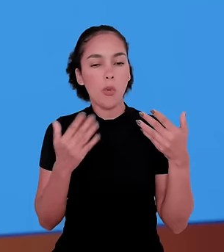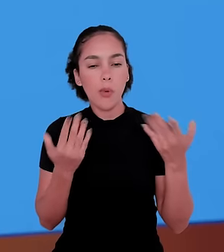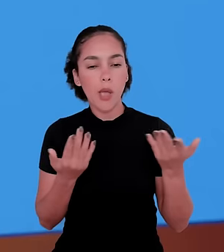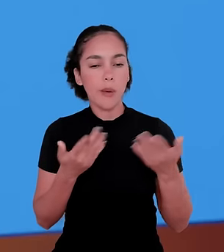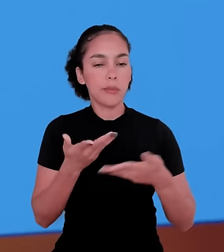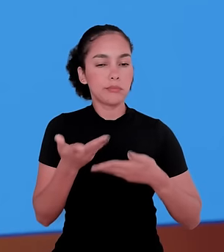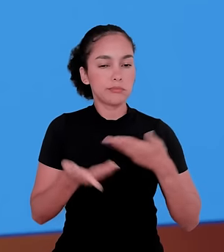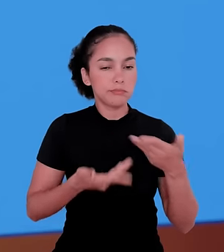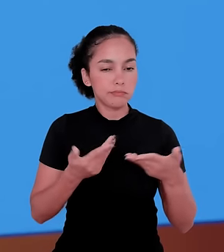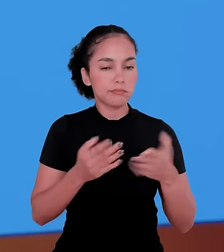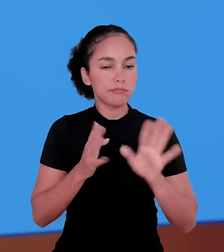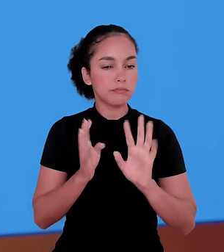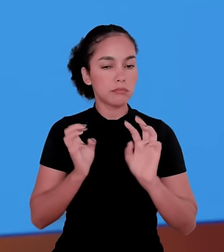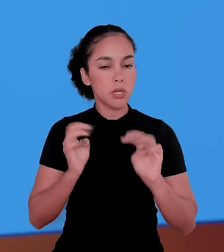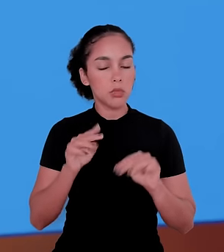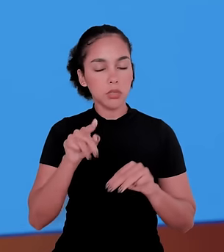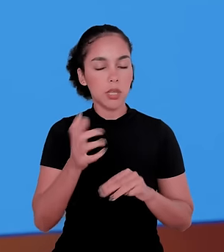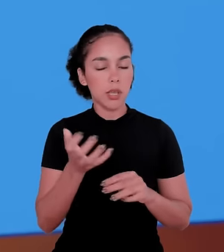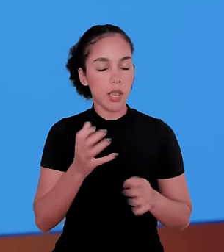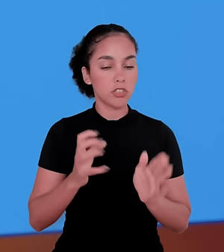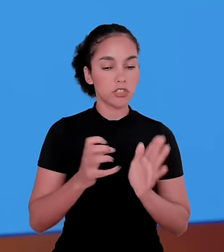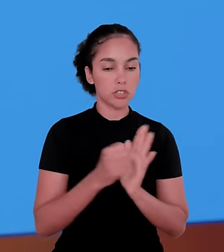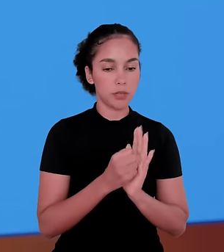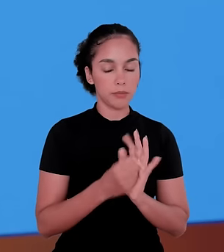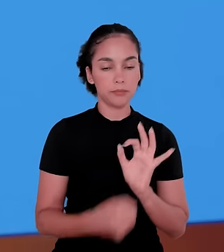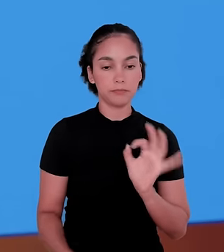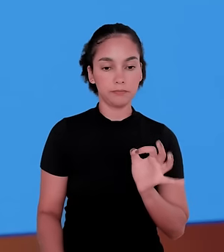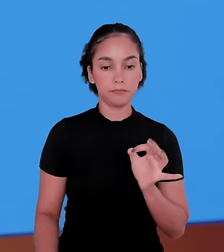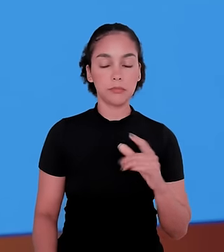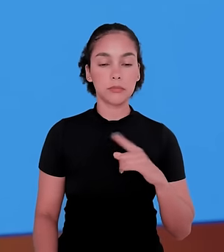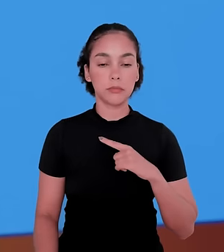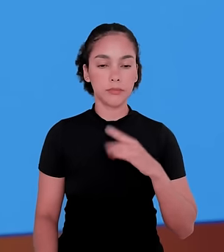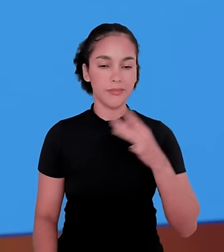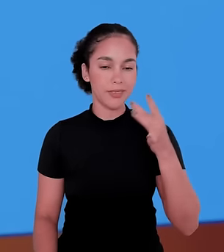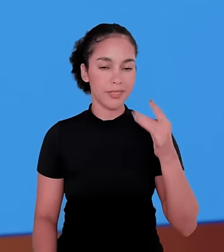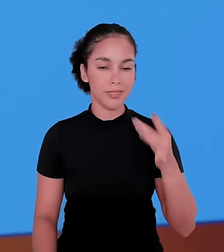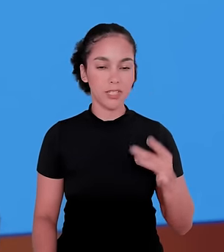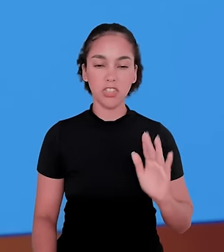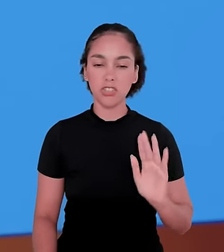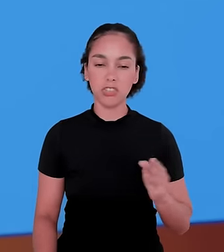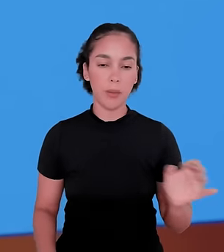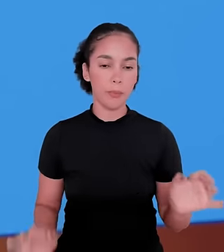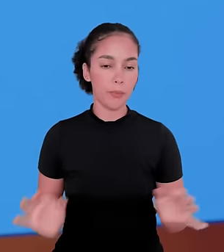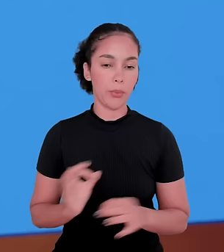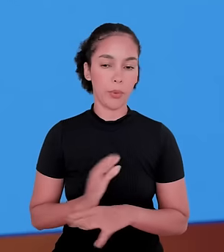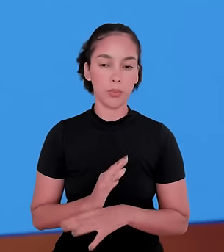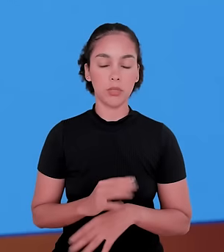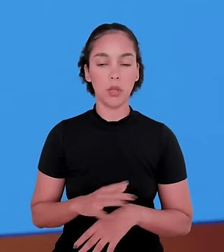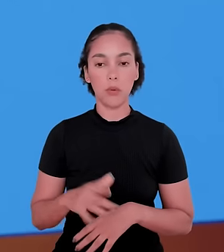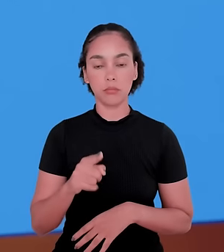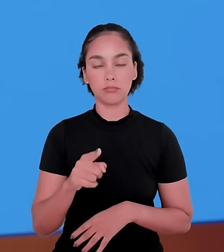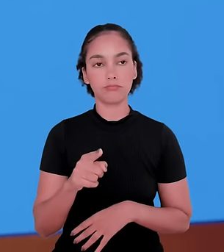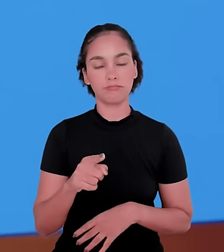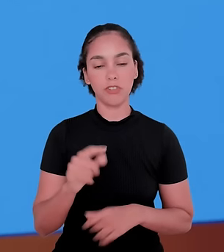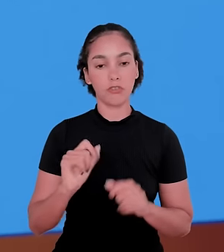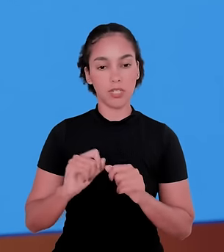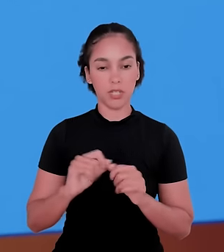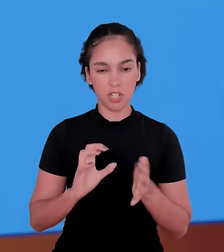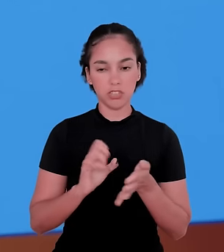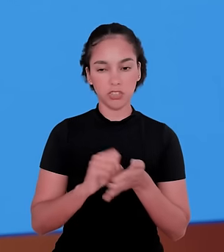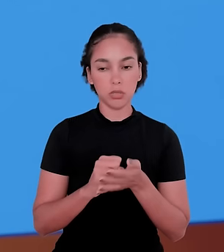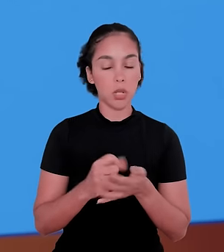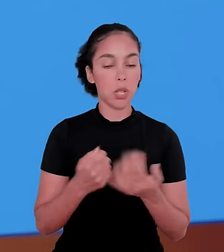atende para aquilo que você tá querendo registrar tá ela tem especificações que já são prontas Até quando você vai fazer o